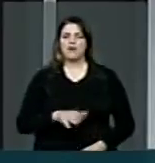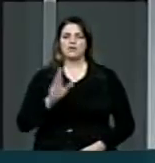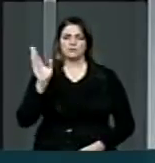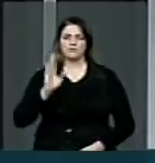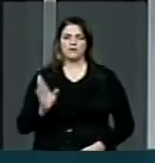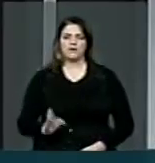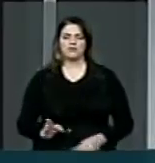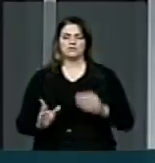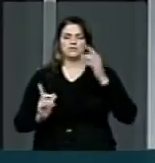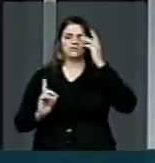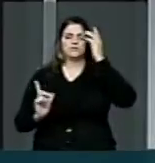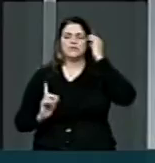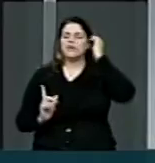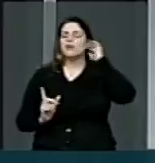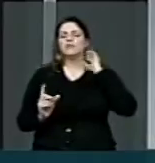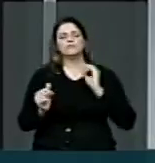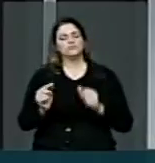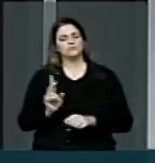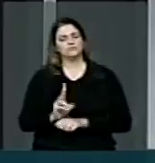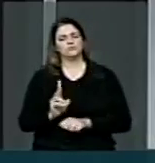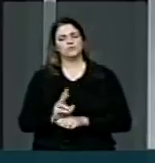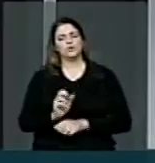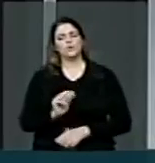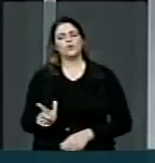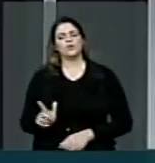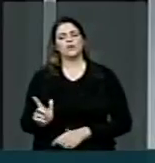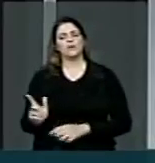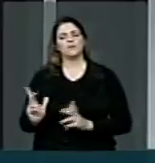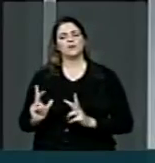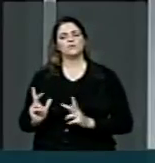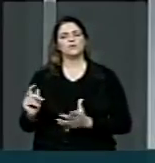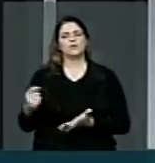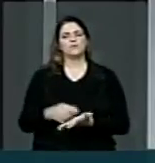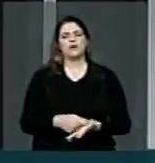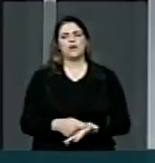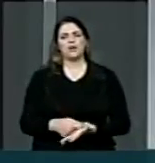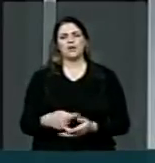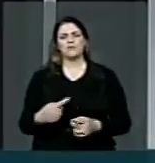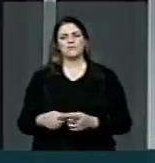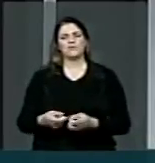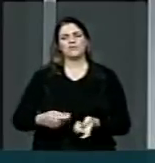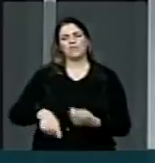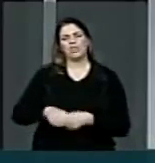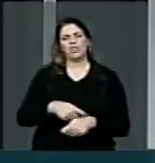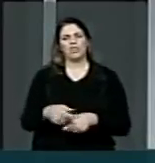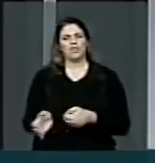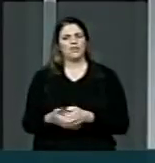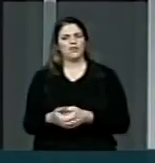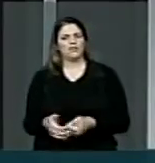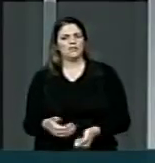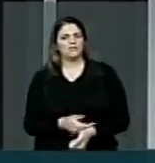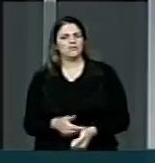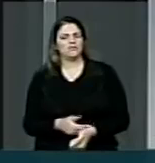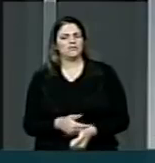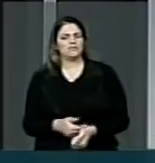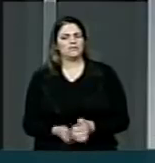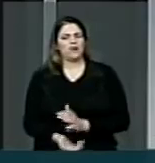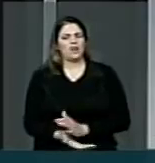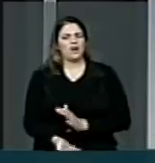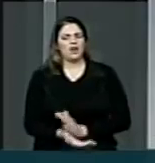ter o financiamento público que o financiamento privado. Porque aí vem Caixa 2, aí vem esse absurdo que está por